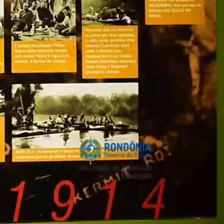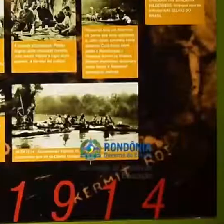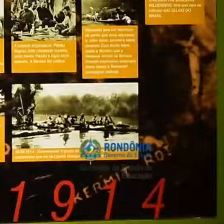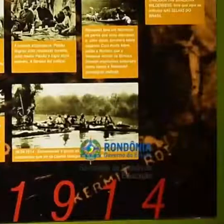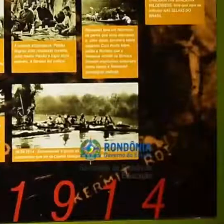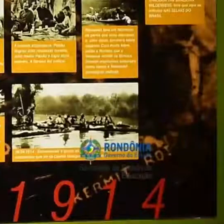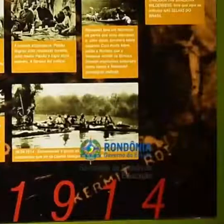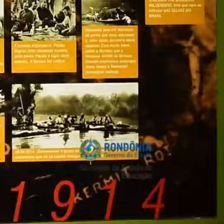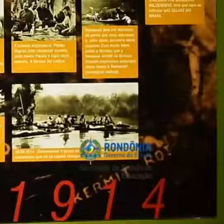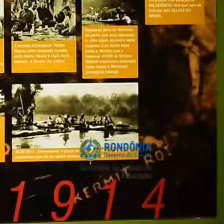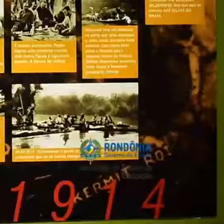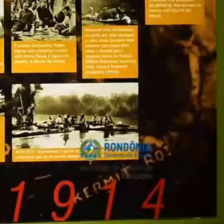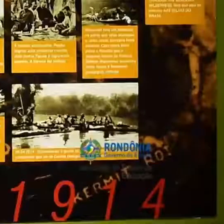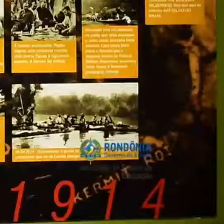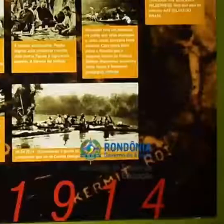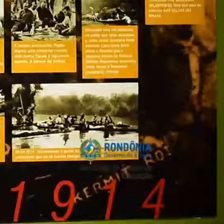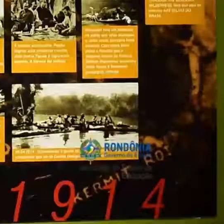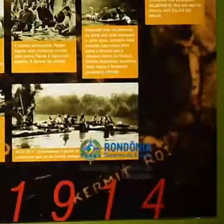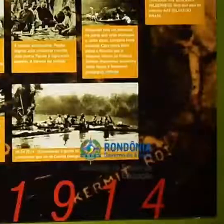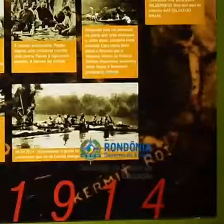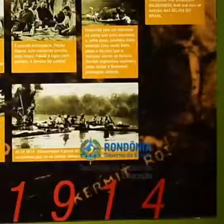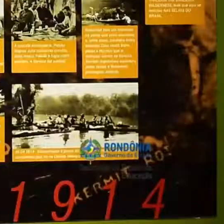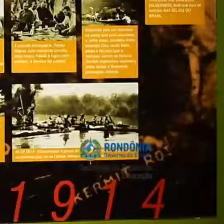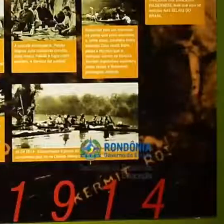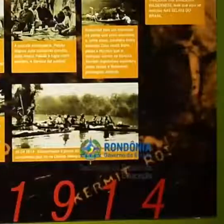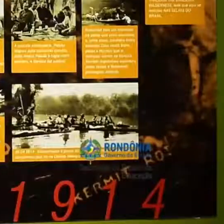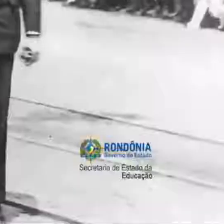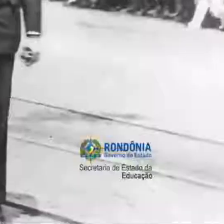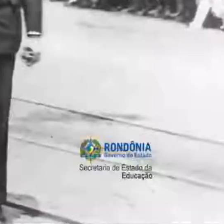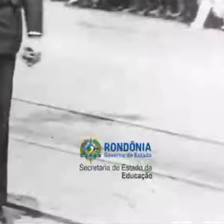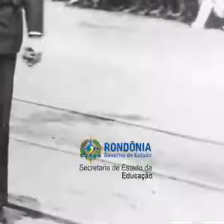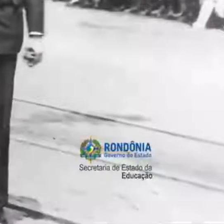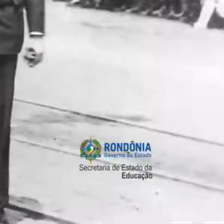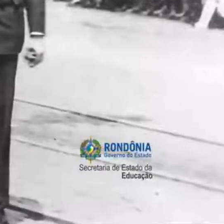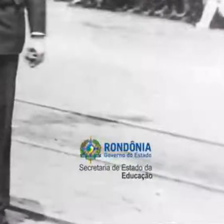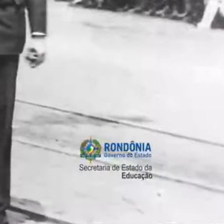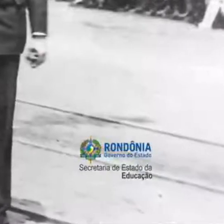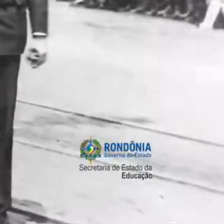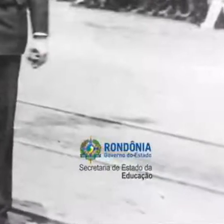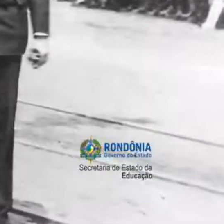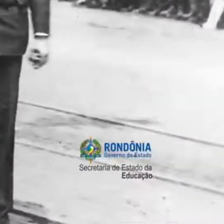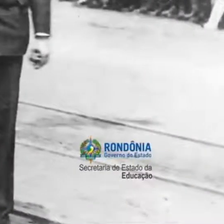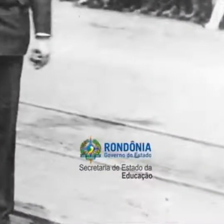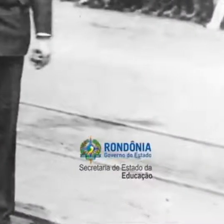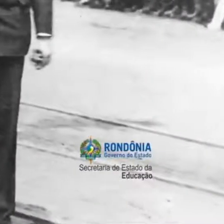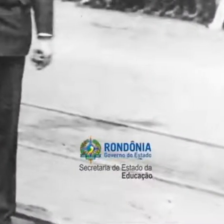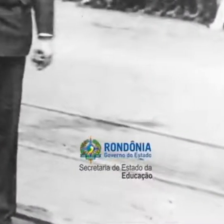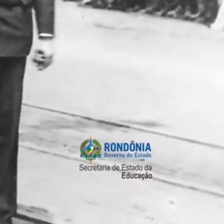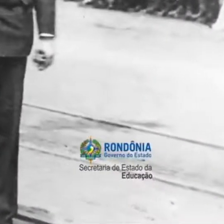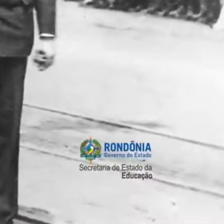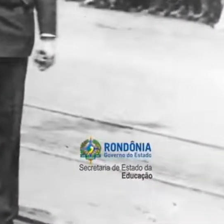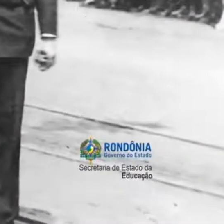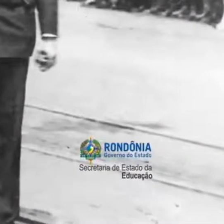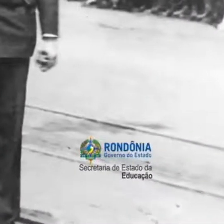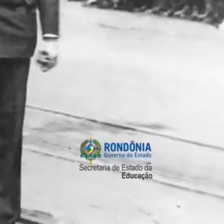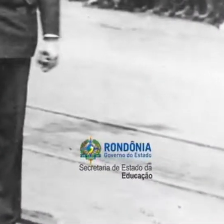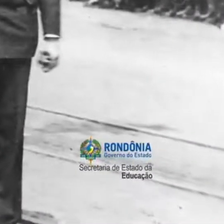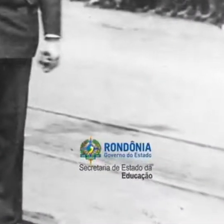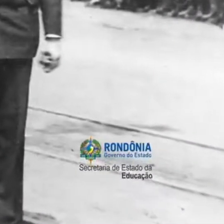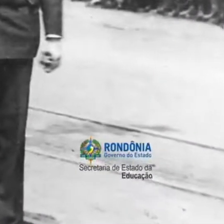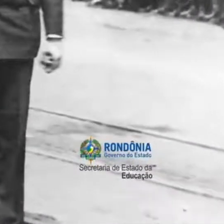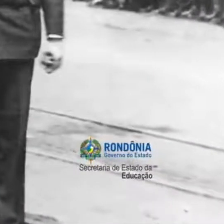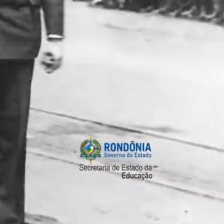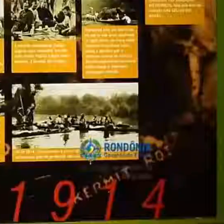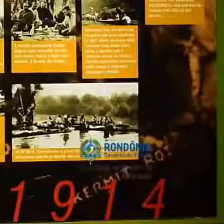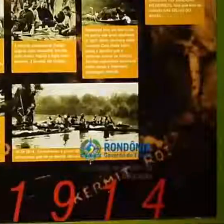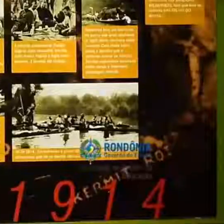norte-americano, foi para o Museu de História Natural de Nova York, nos Estados Unidos, muito feliz, cheio de animais, cheio